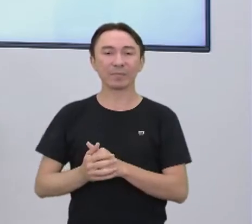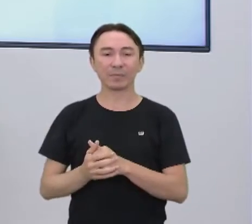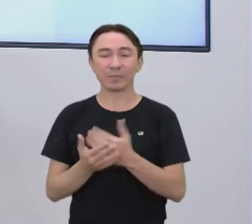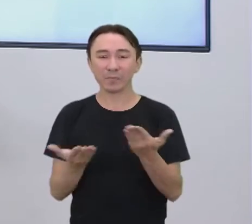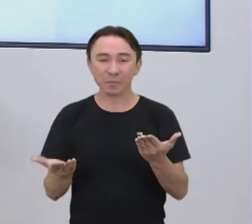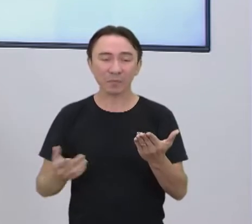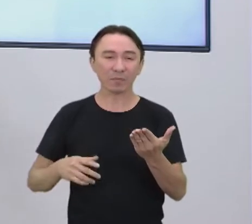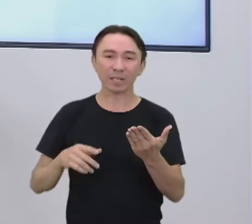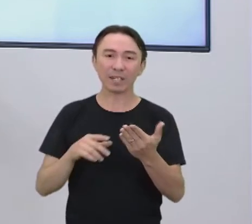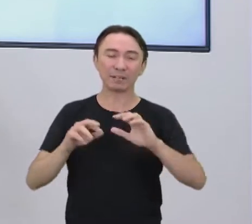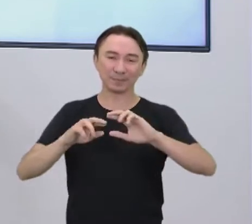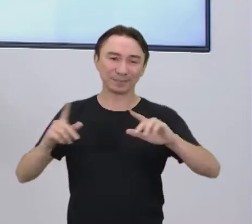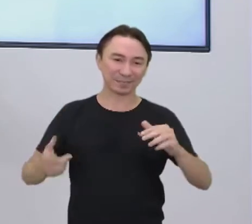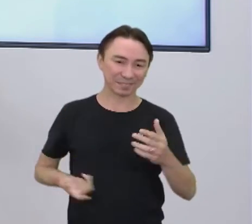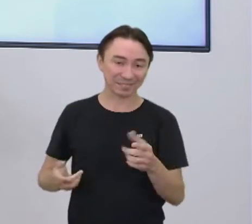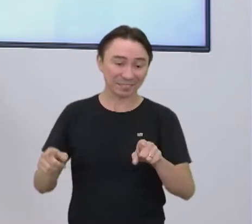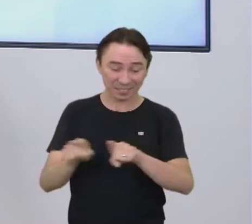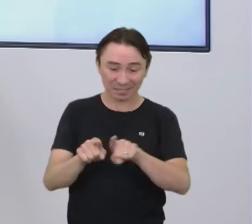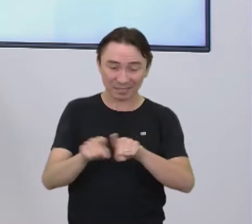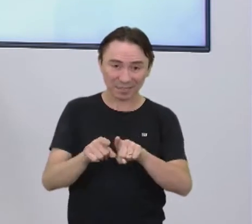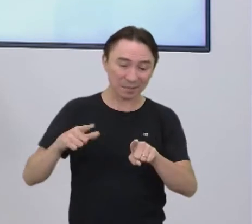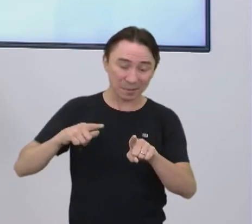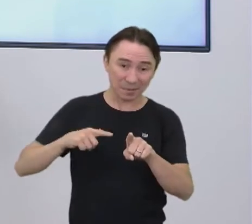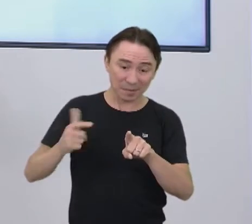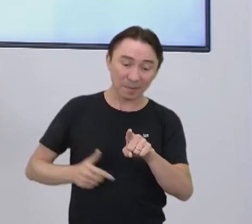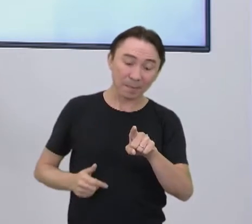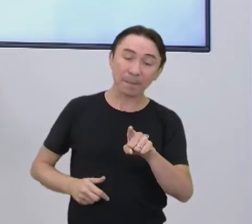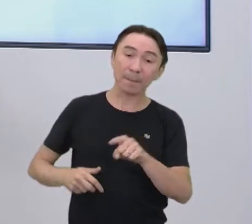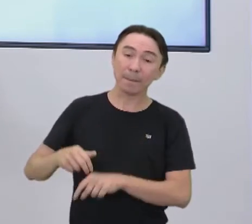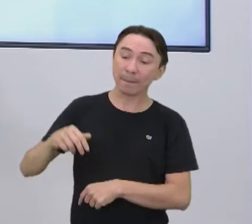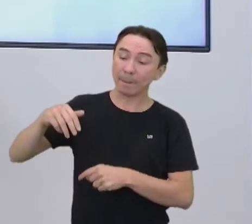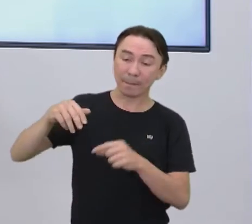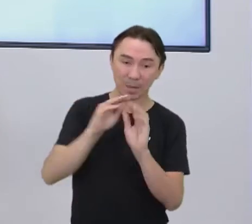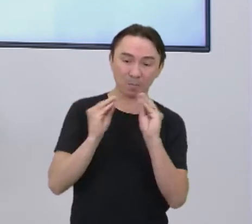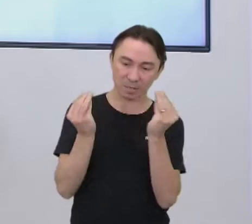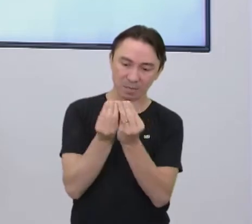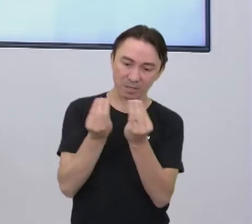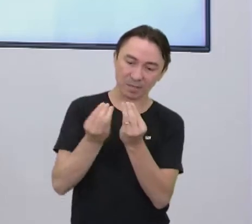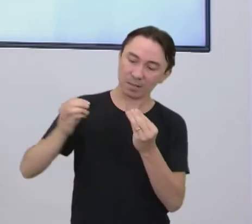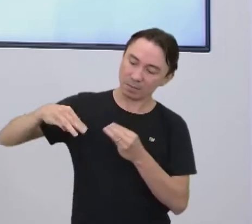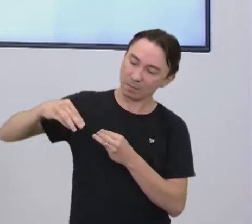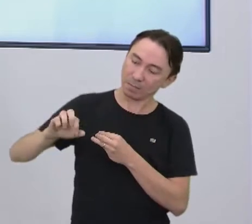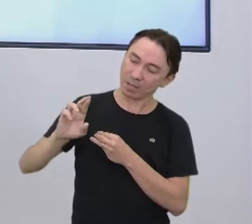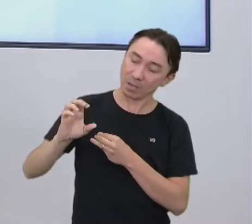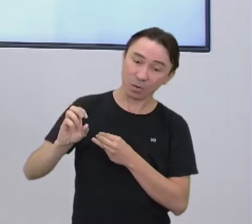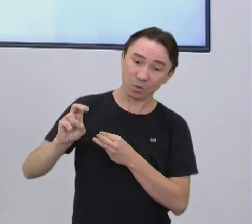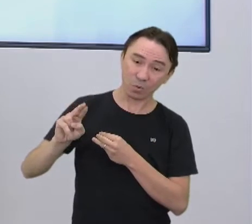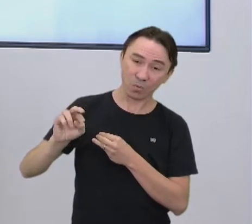prazo. É aquela história, o mercúrio e o chumbo, e eu estou pegando esses dois exemplos,